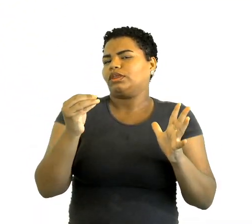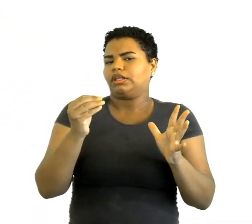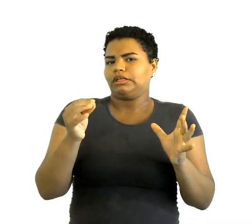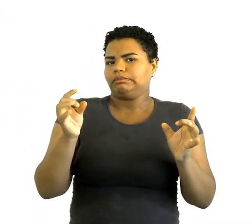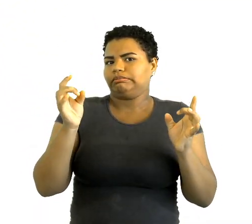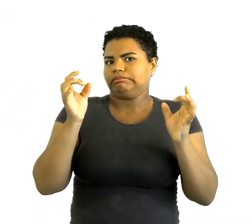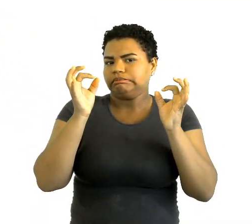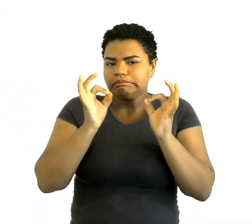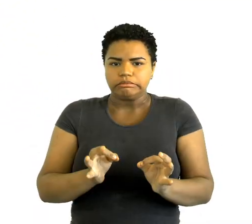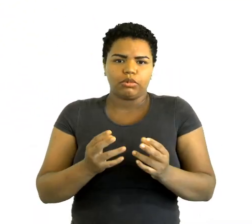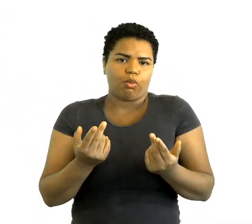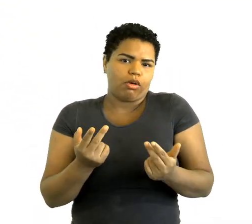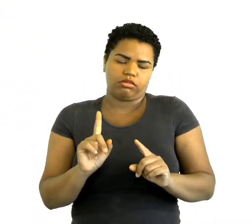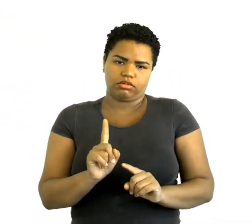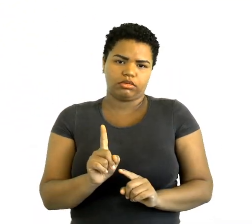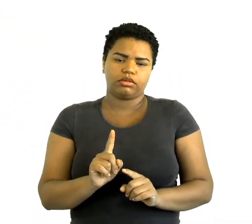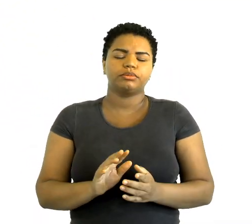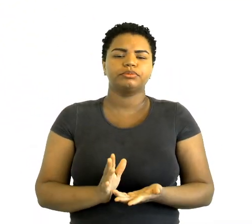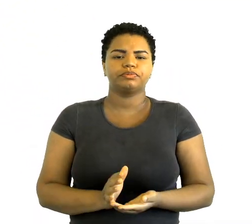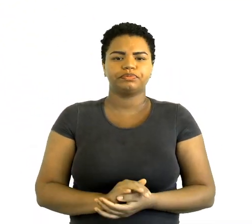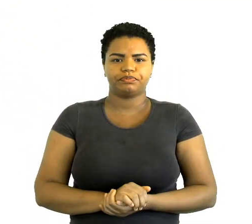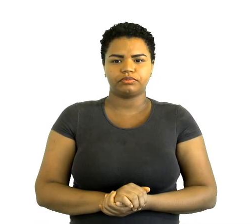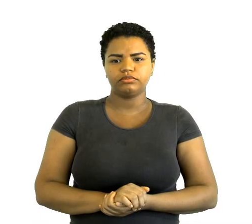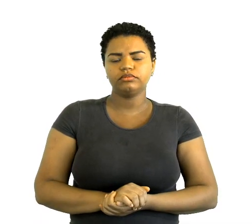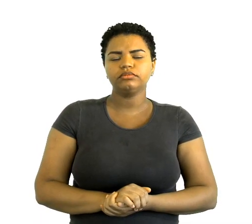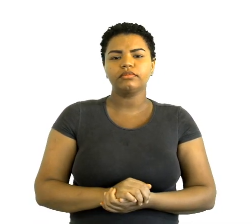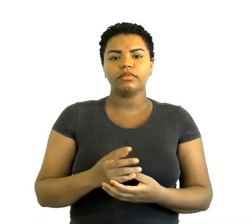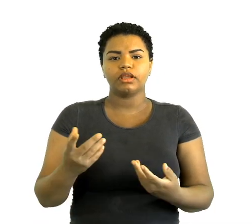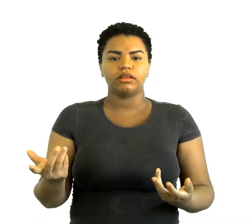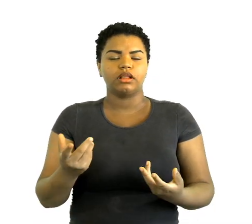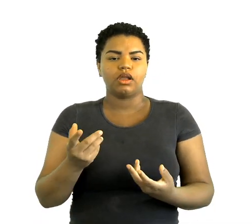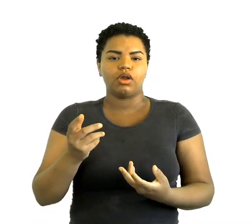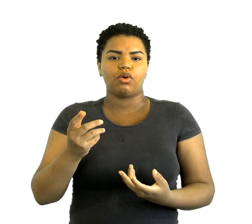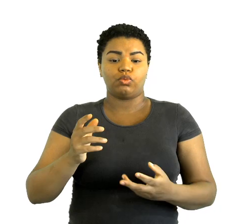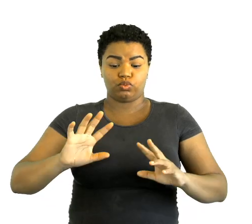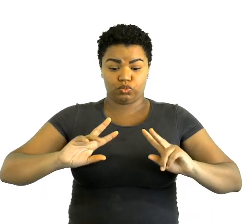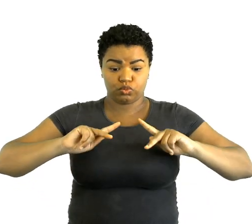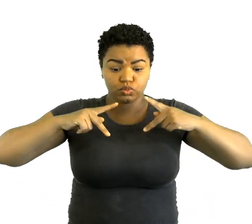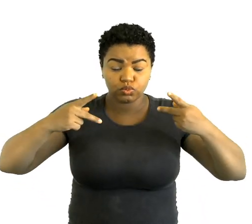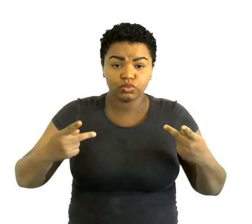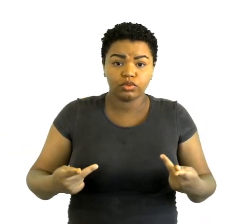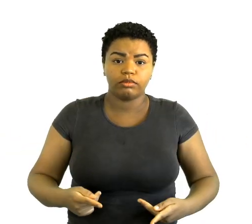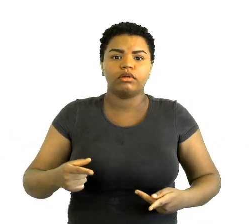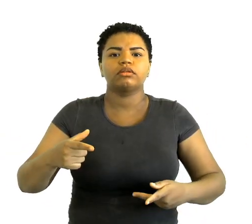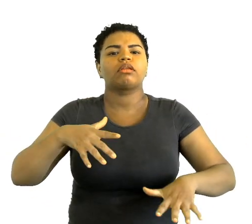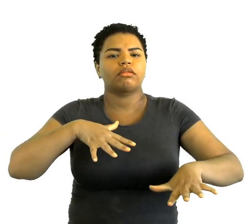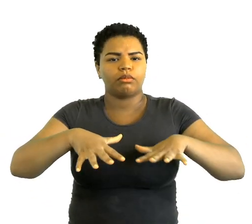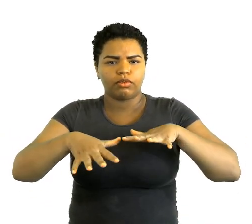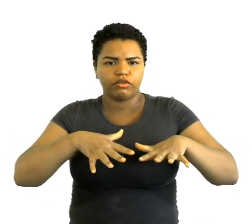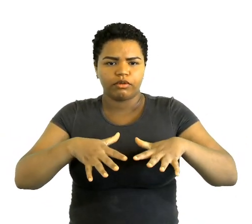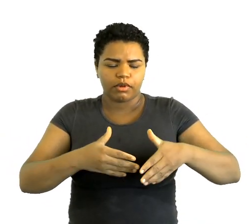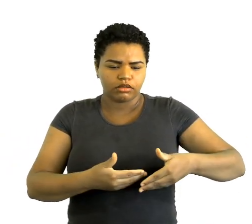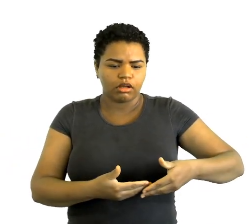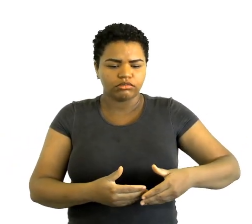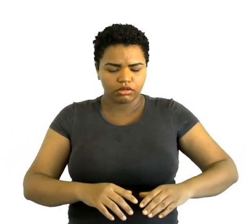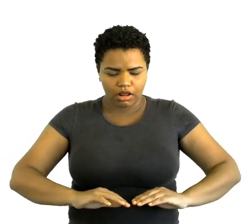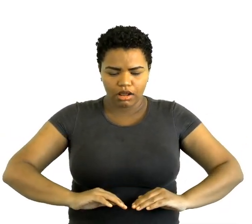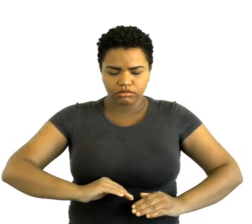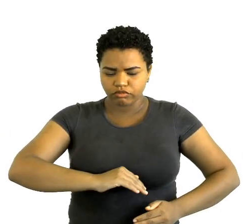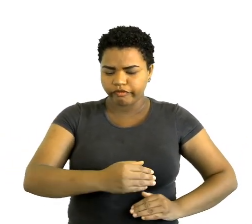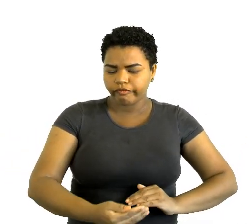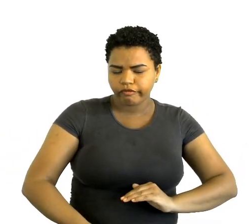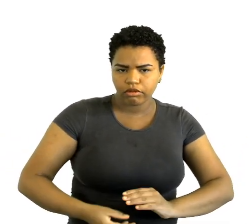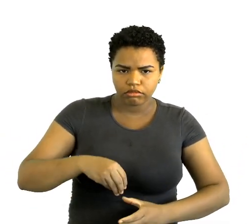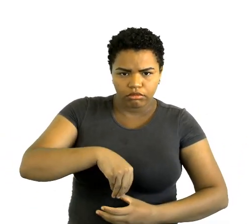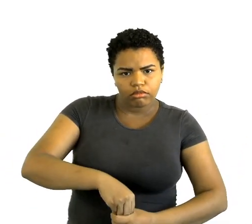formação da estrutura dos ossos. Todo ser humano, no seu desenvolvimento, tanto fetal quanto não, nós já falamos a respeito